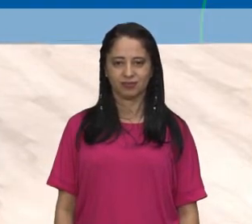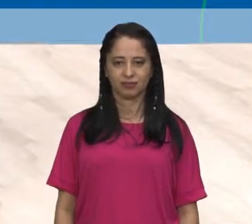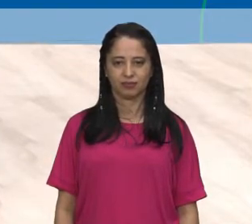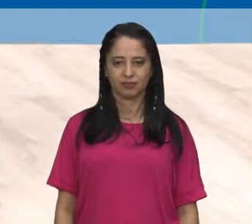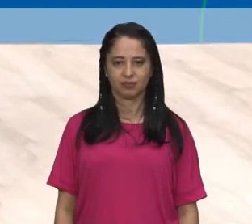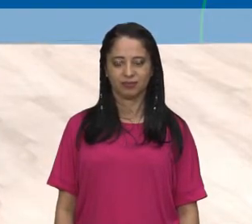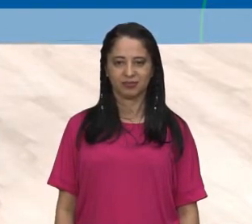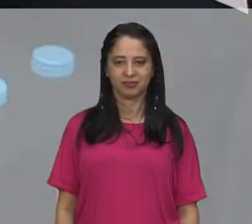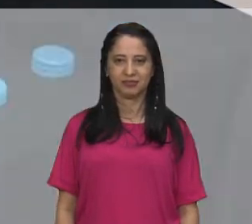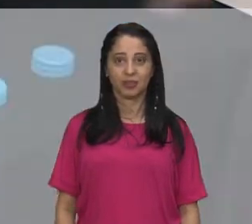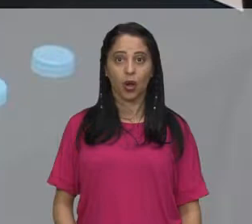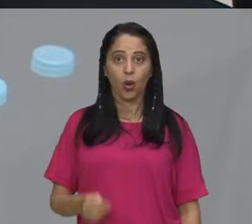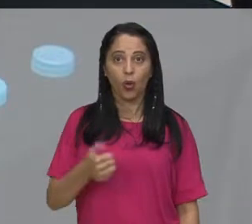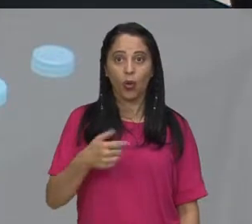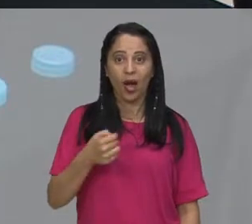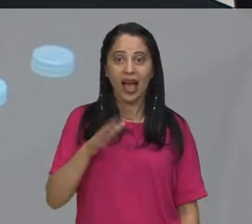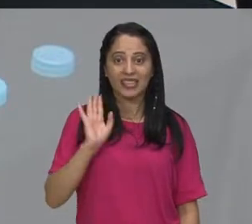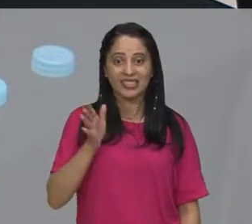Quase, vamos lá, vamos lá, ó.